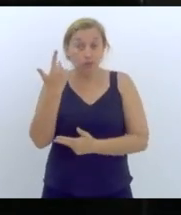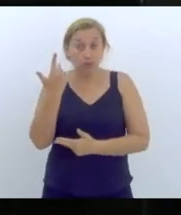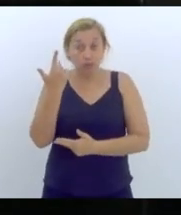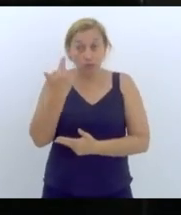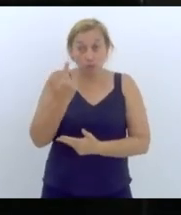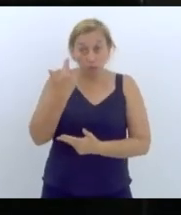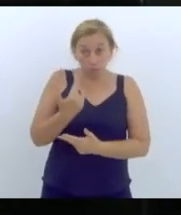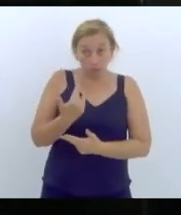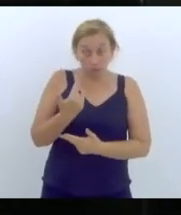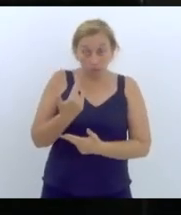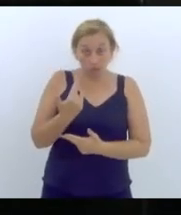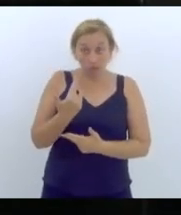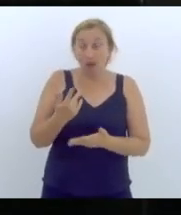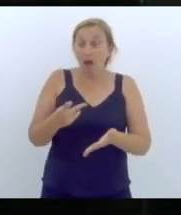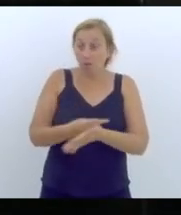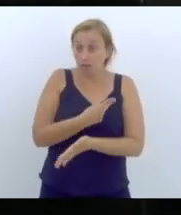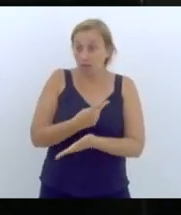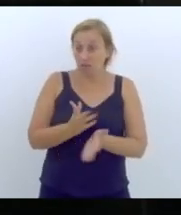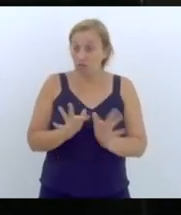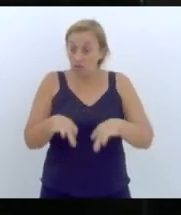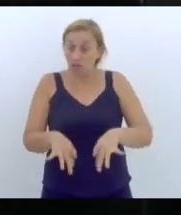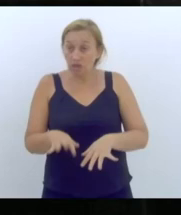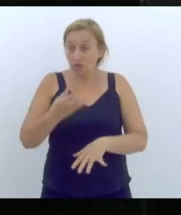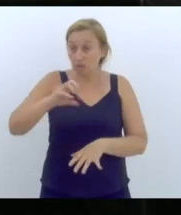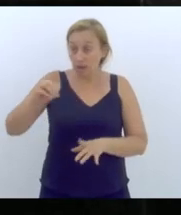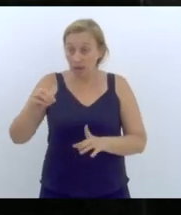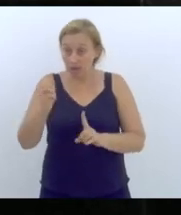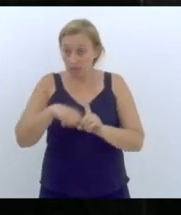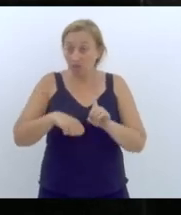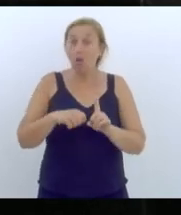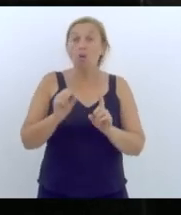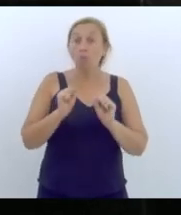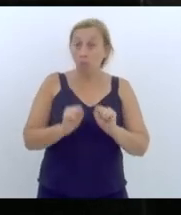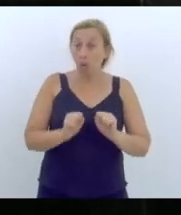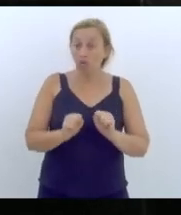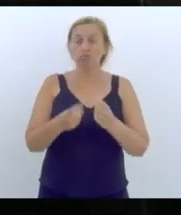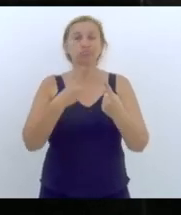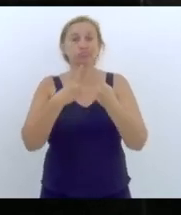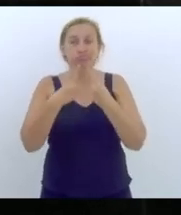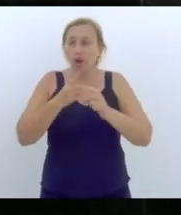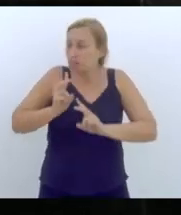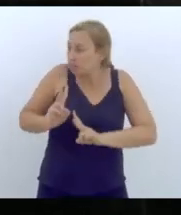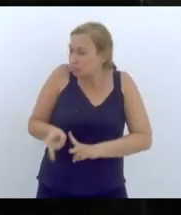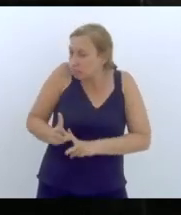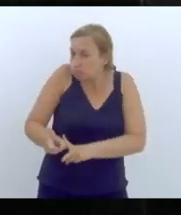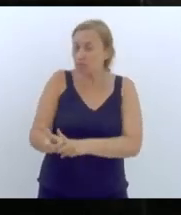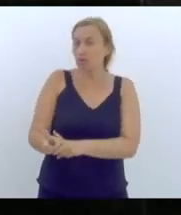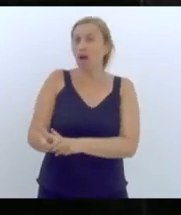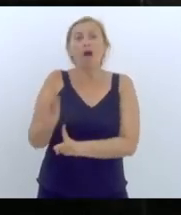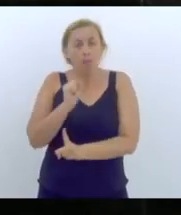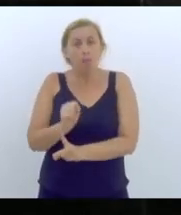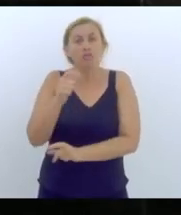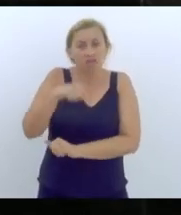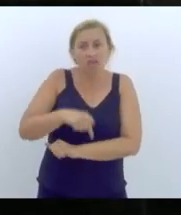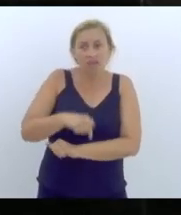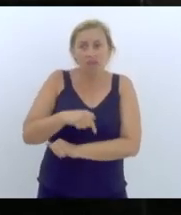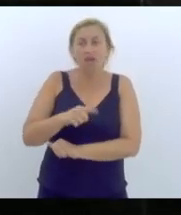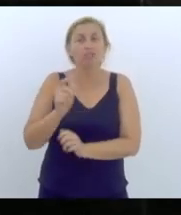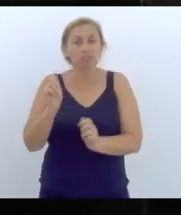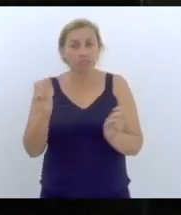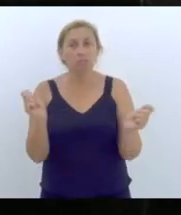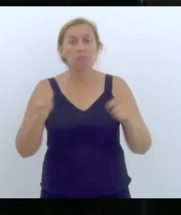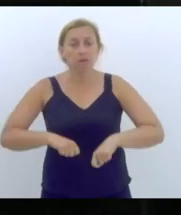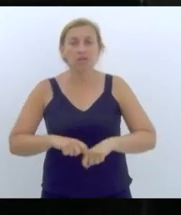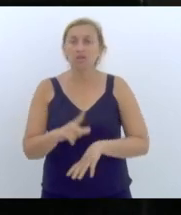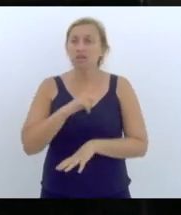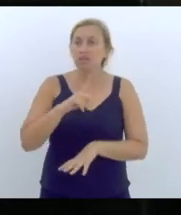ao final do mês de março, esse debate possa permanecer, que a gente possa aqui ter a